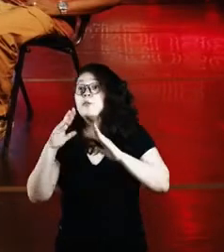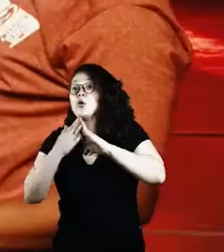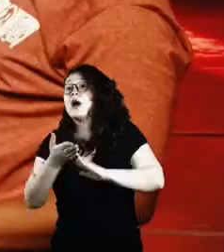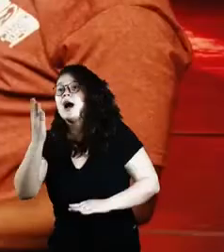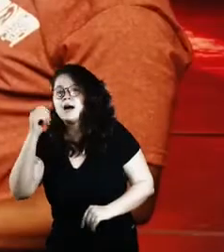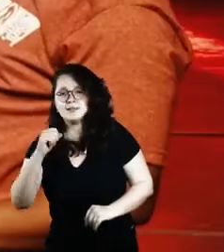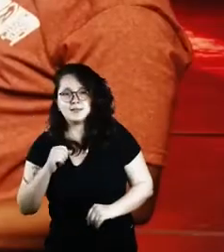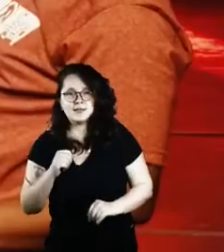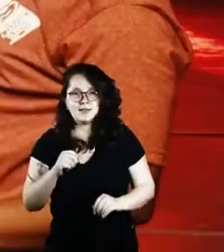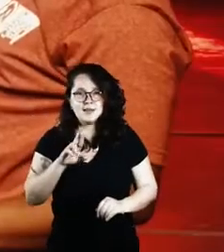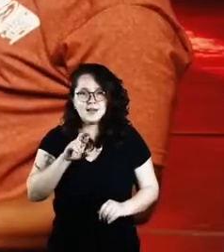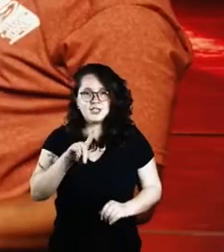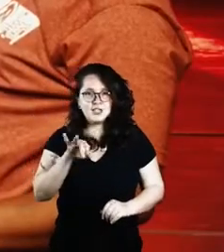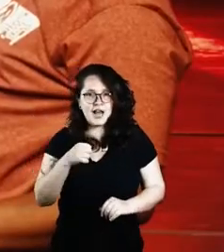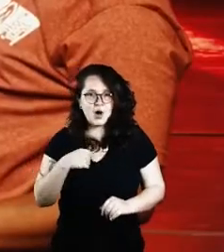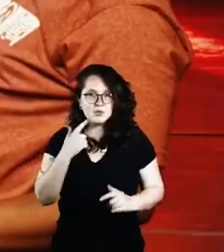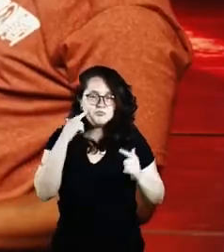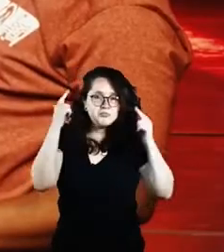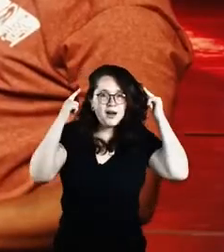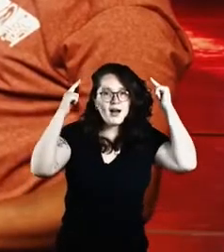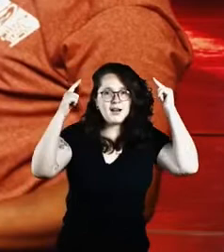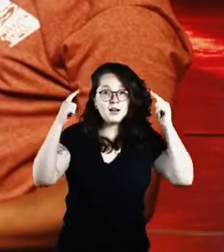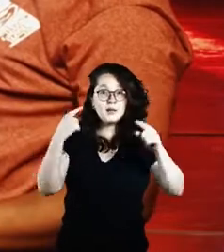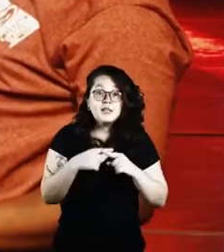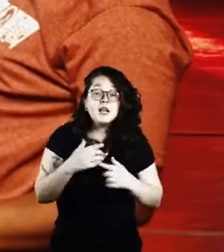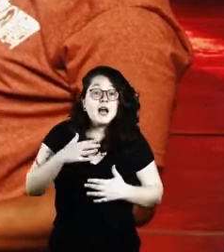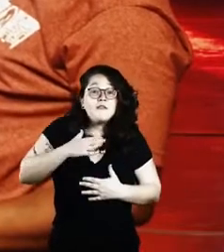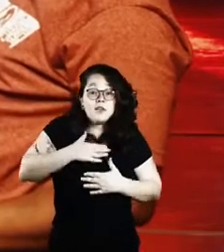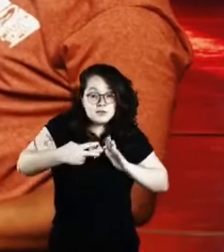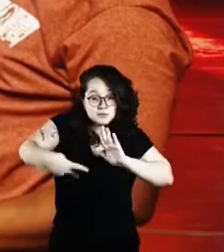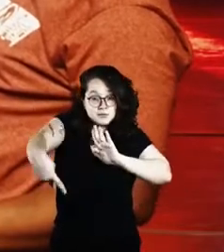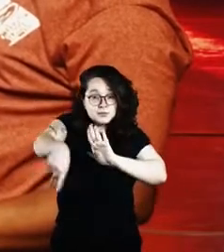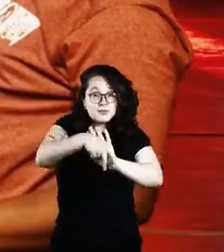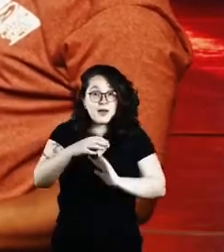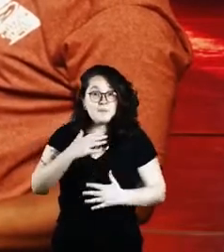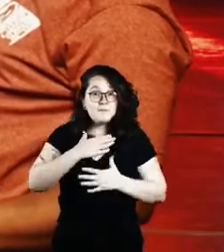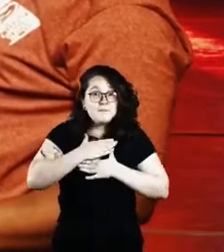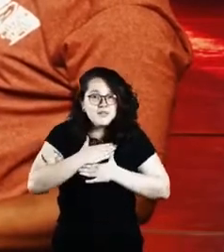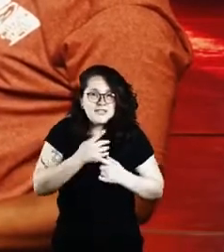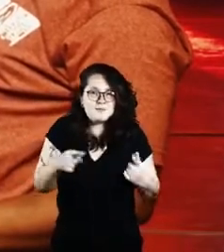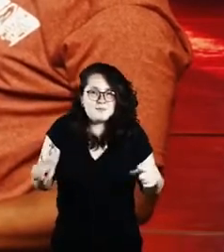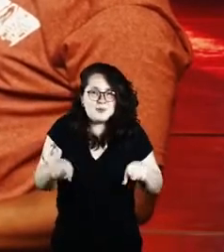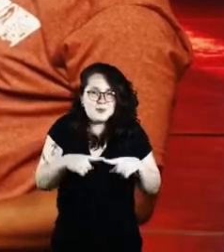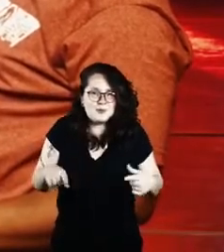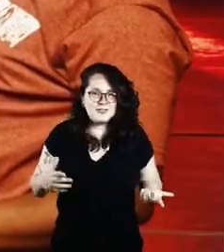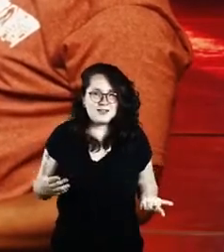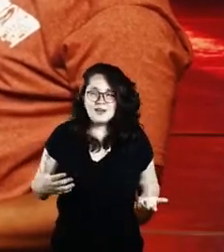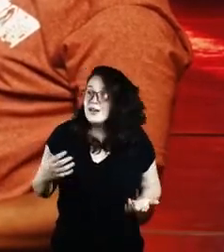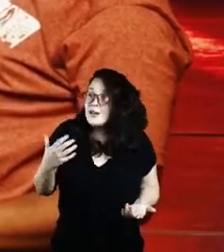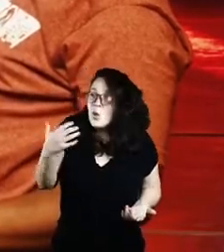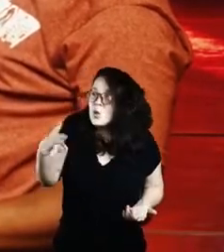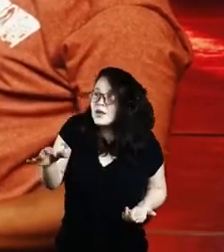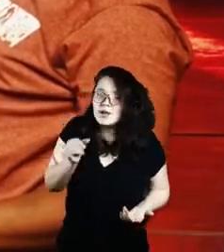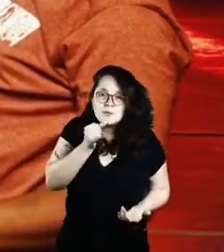Reginaldo fazer um baile. Porque a gente queria ouvir a nossa música. A gente não queria ouvir